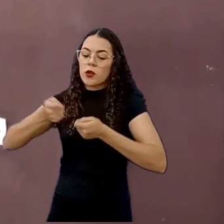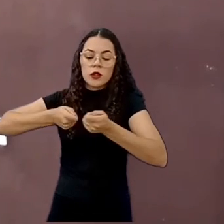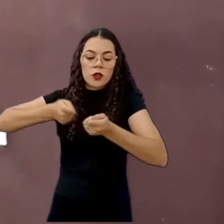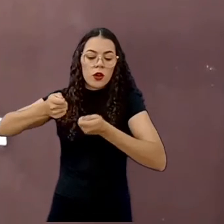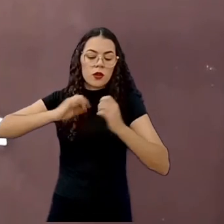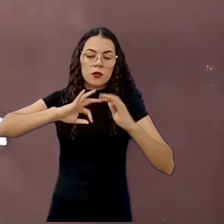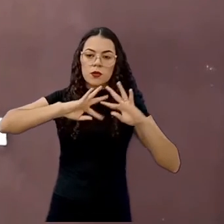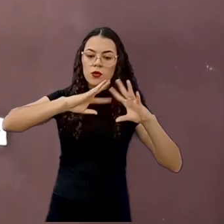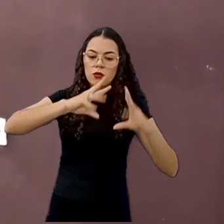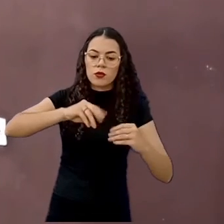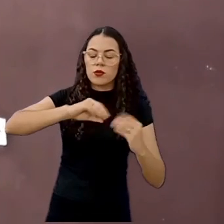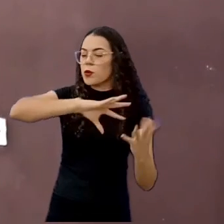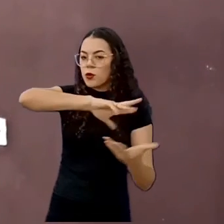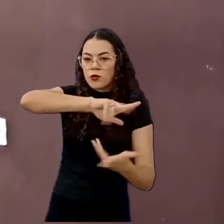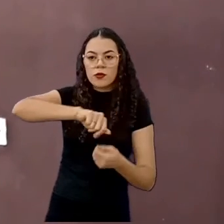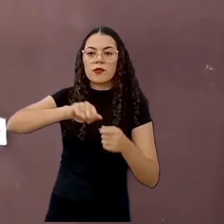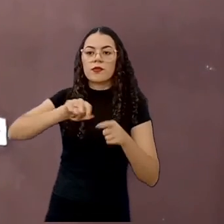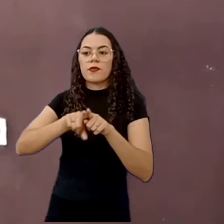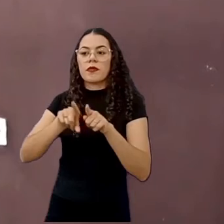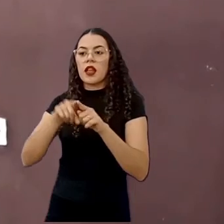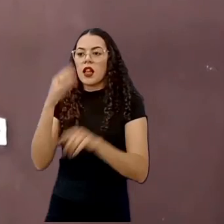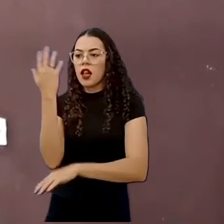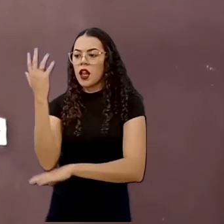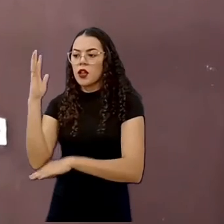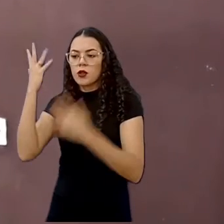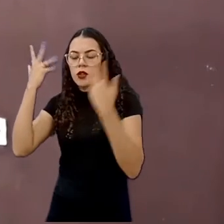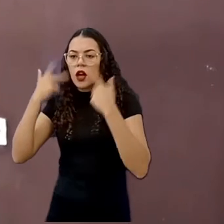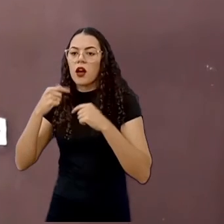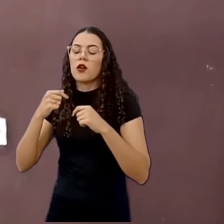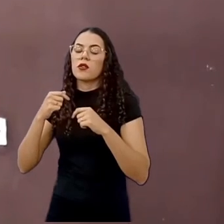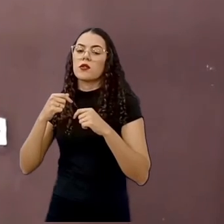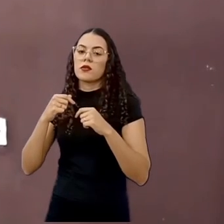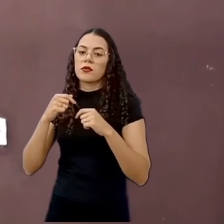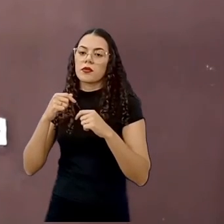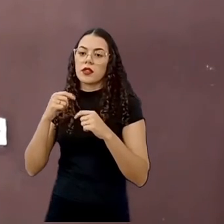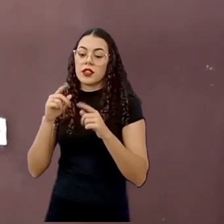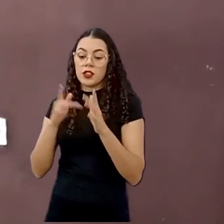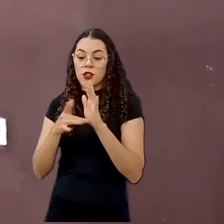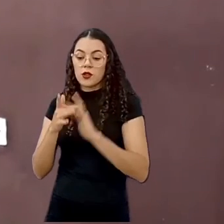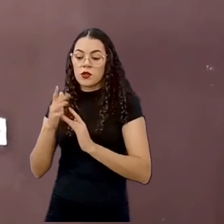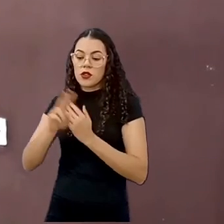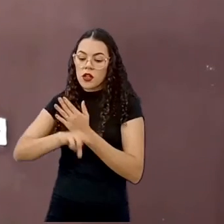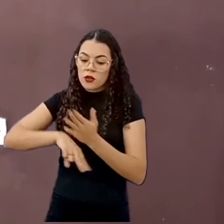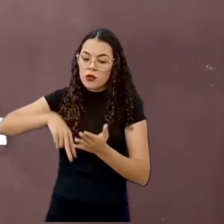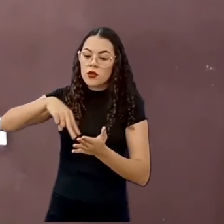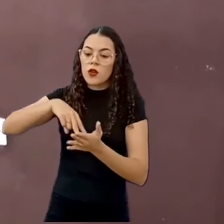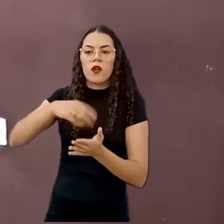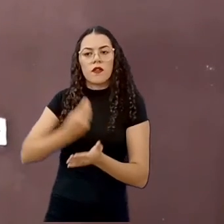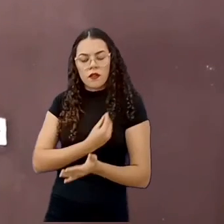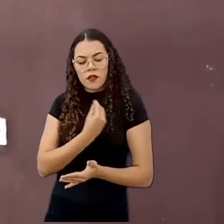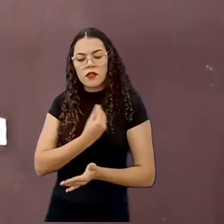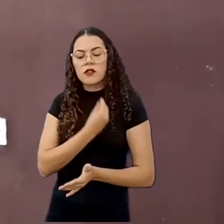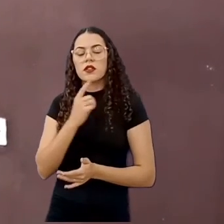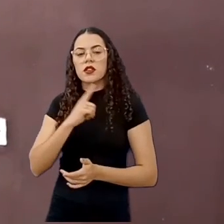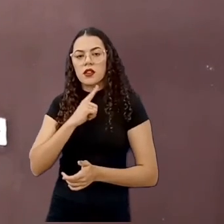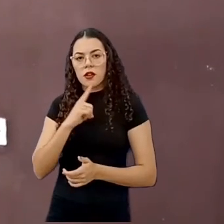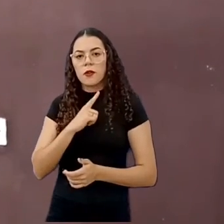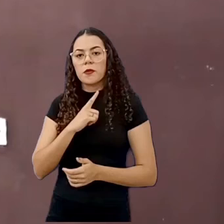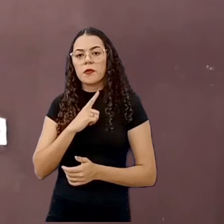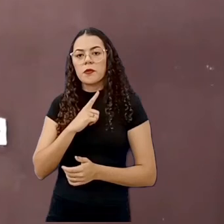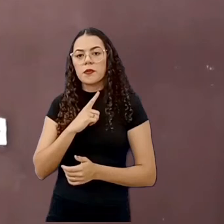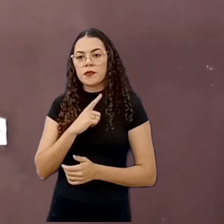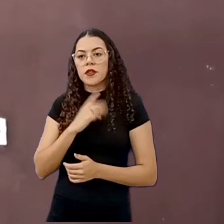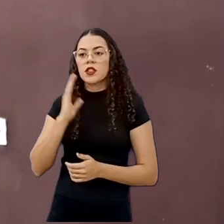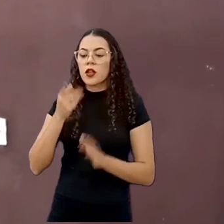a natureza. Este homem que morreu e que venceu a morte, mas ressuscitou, que está vivo. Ele